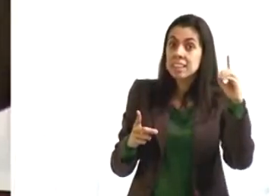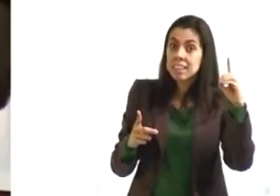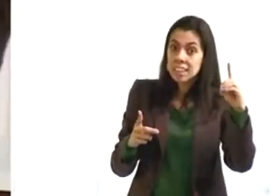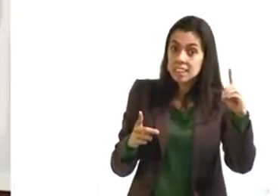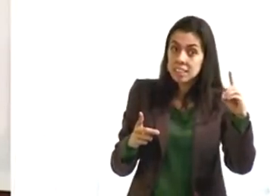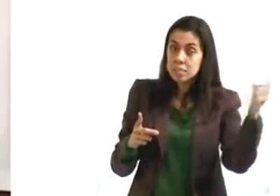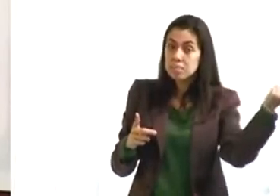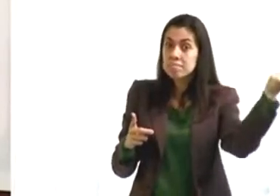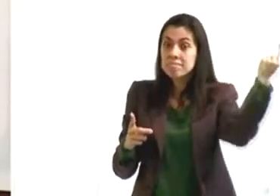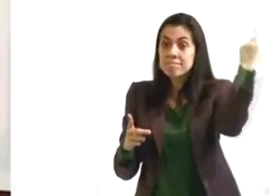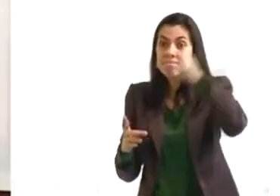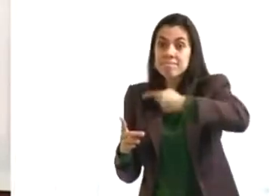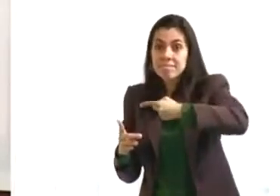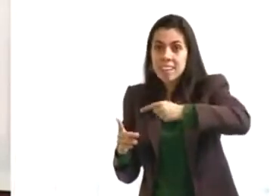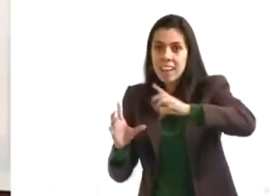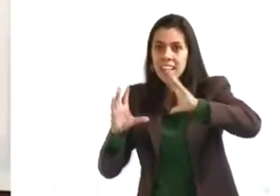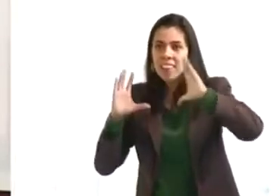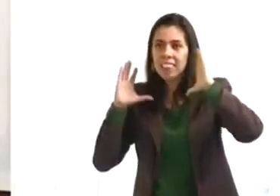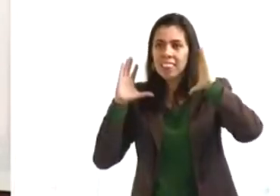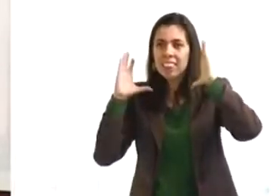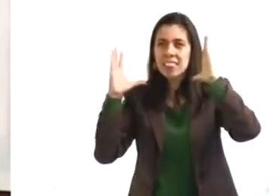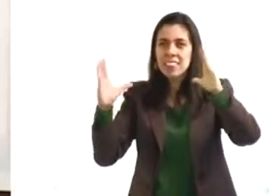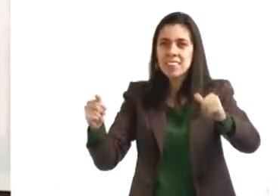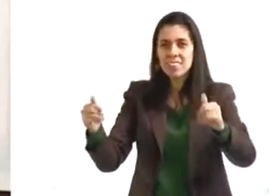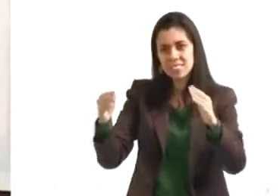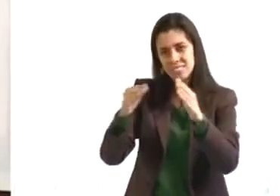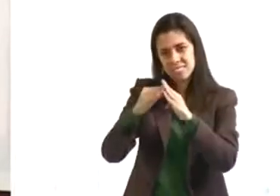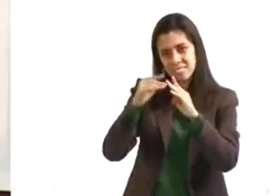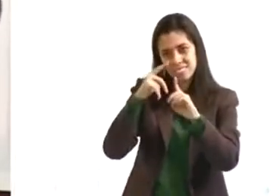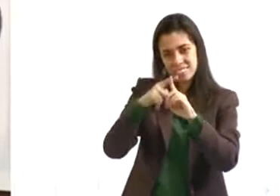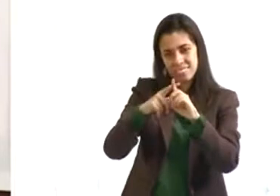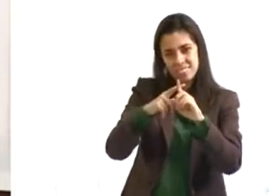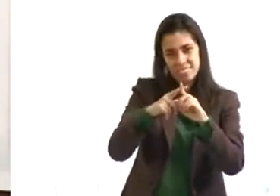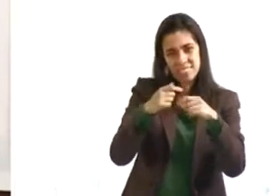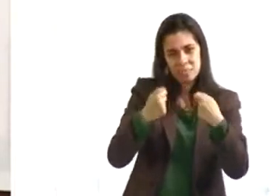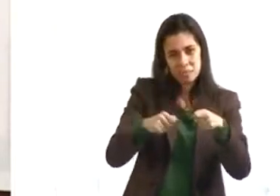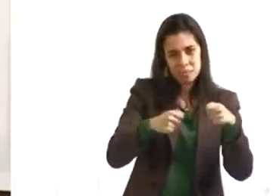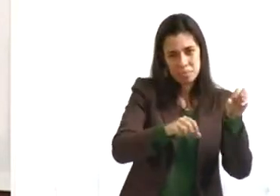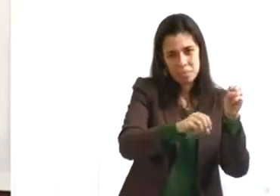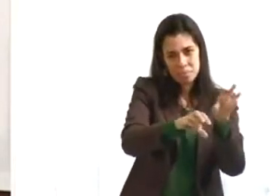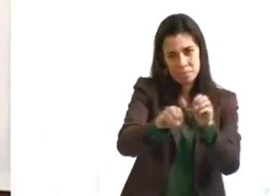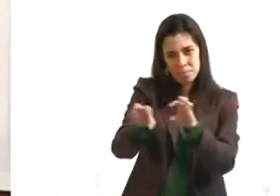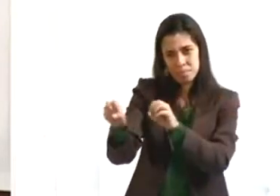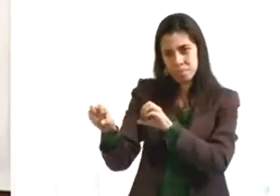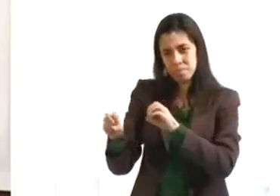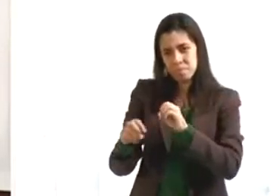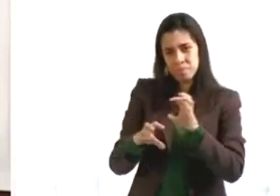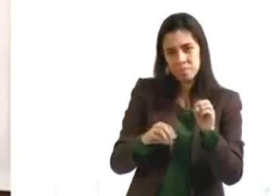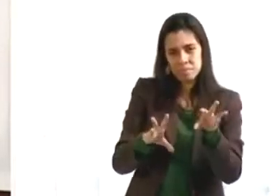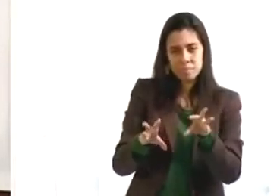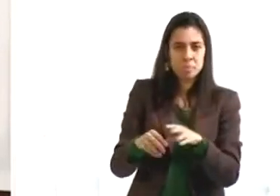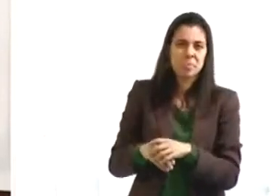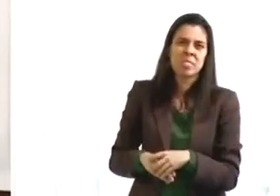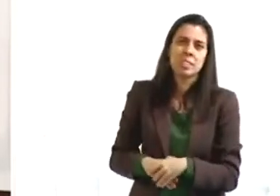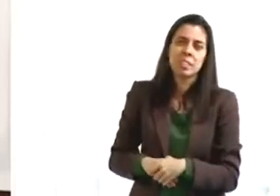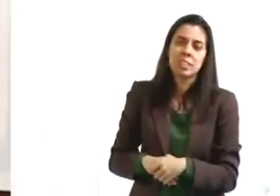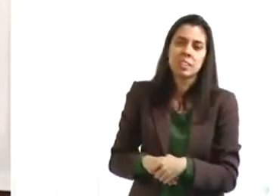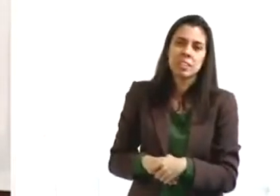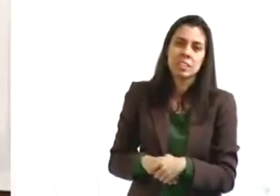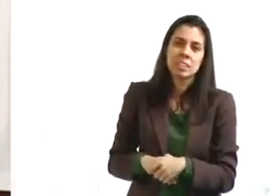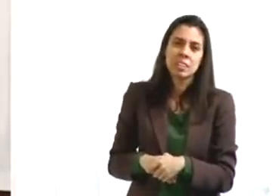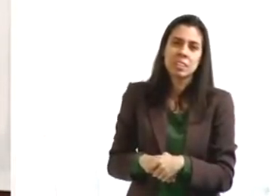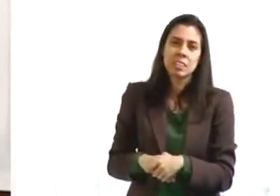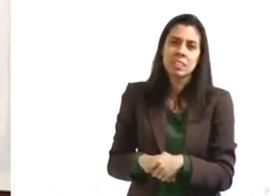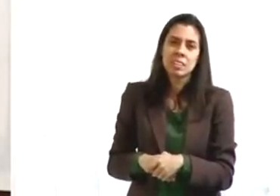ordem para toda a igreja. É claro que o irmão, a irmã que possui esse dom espiritual, ele de forma muito